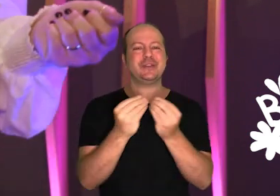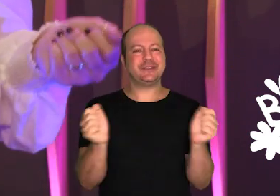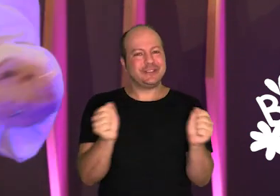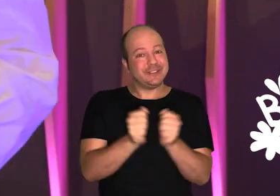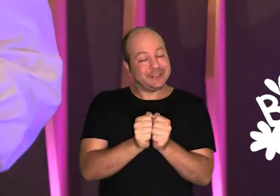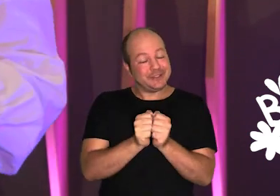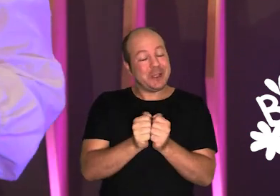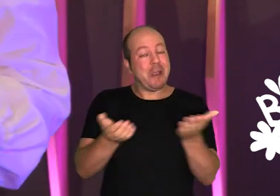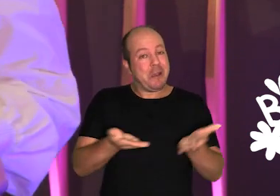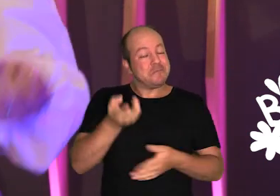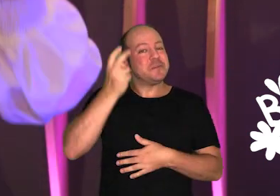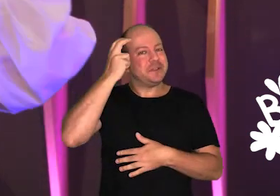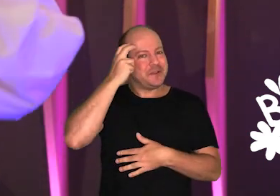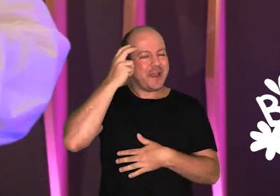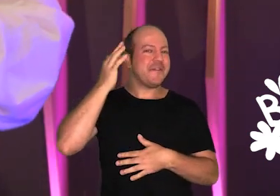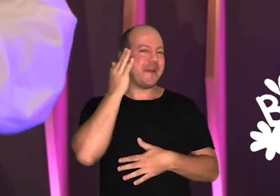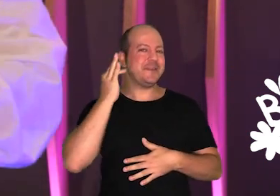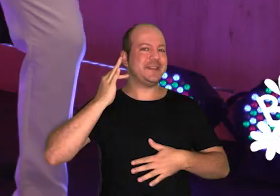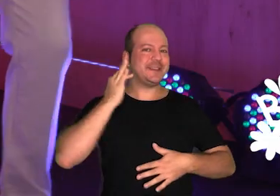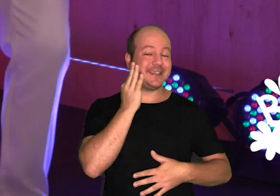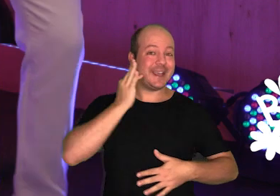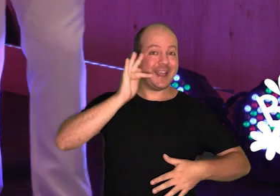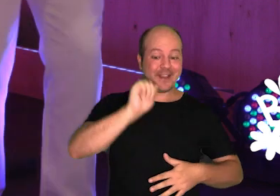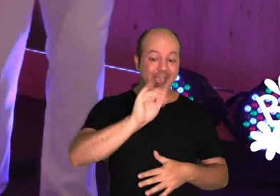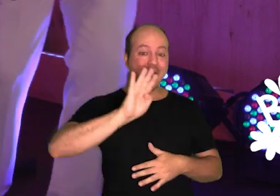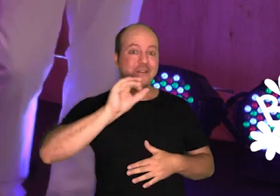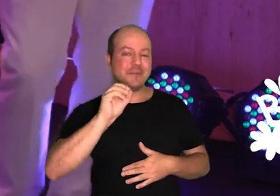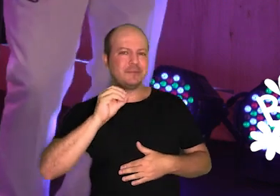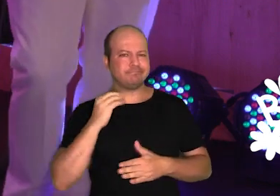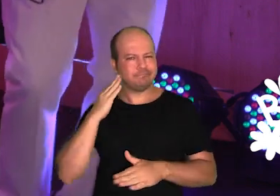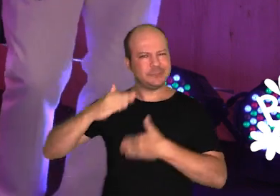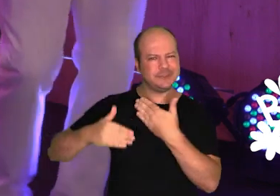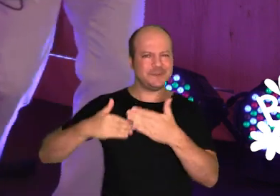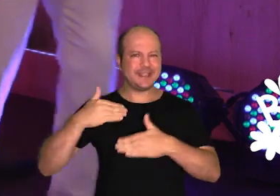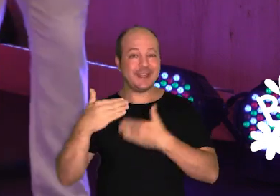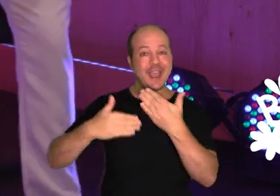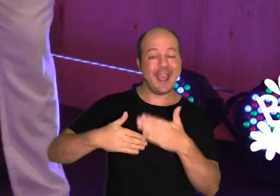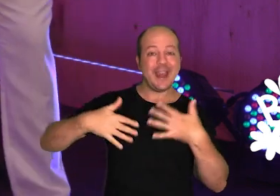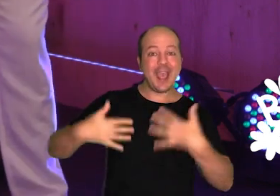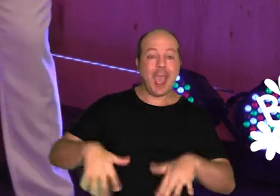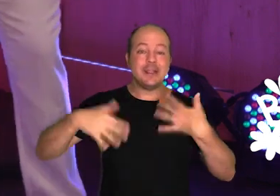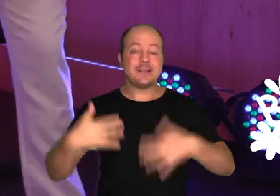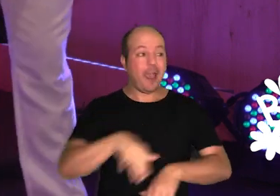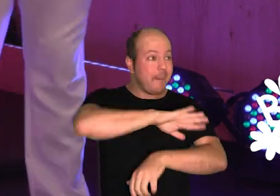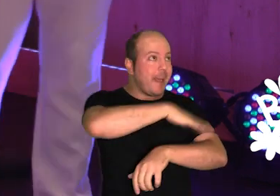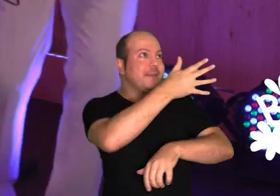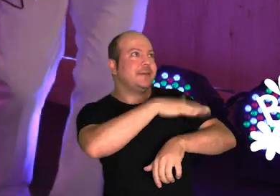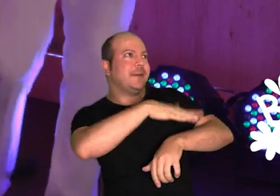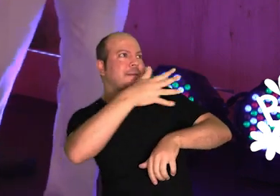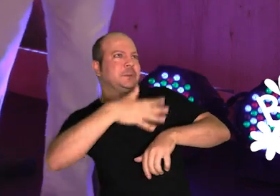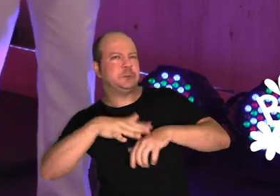atividades culturais. Então, Fabiano, é o Fabiano. Bano, catimbirimbano,